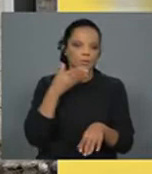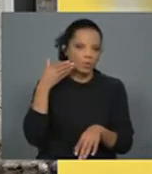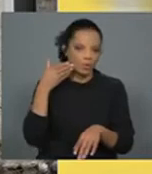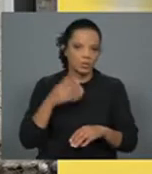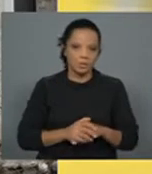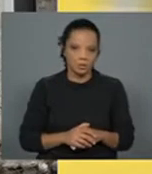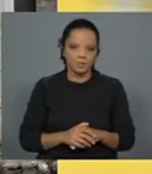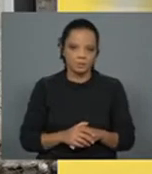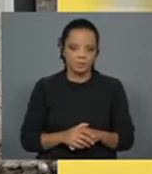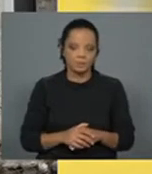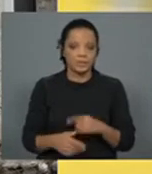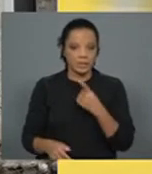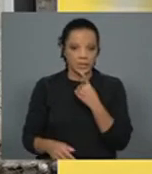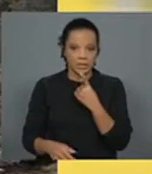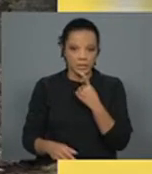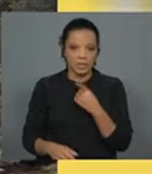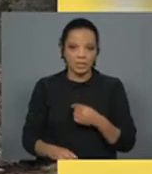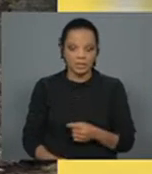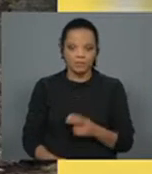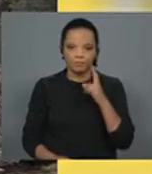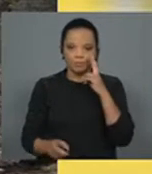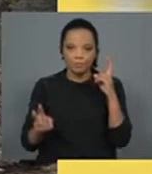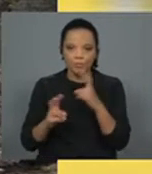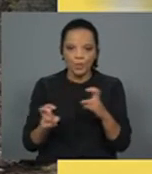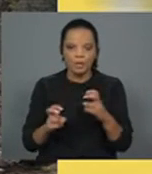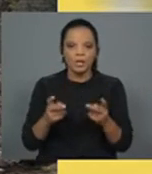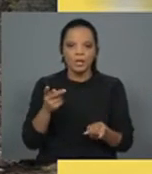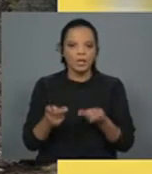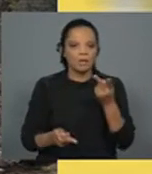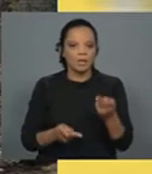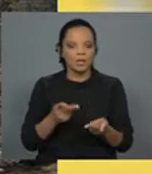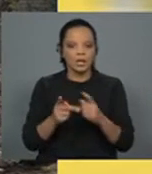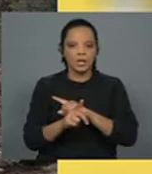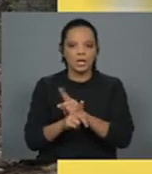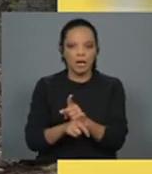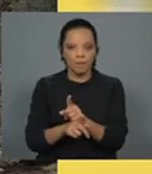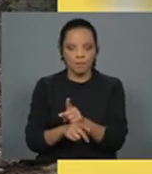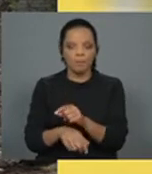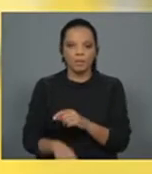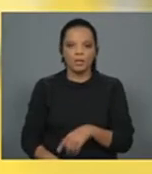seja, a capacidade para detectar e avaliar muito rapidamente um sismo,